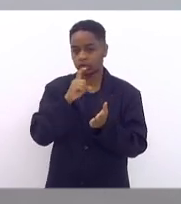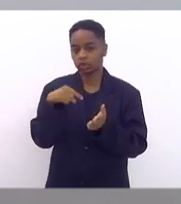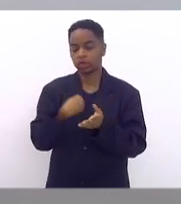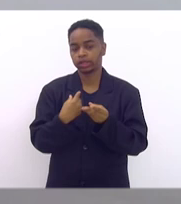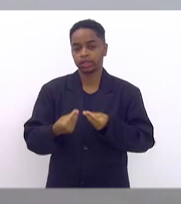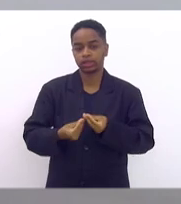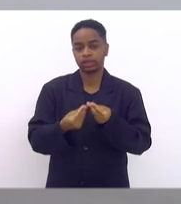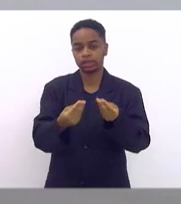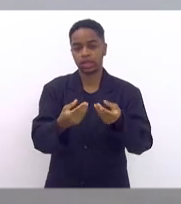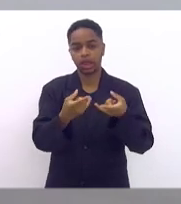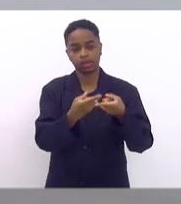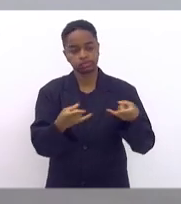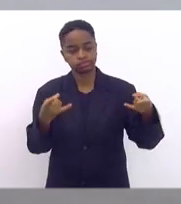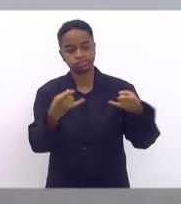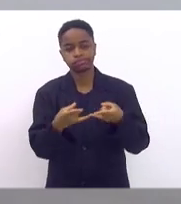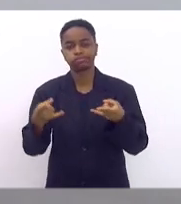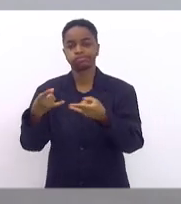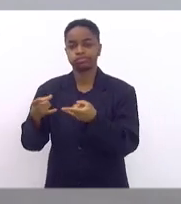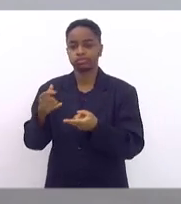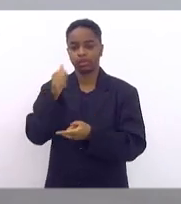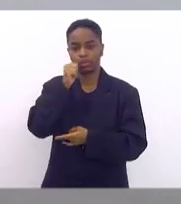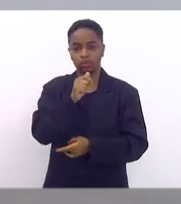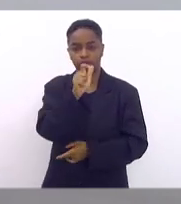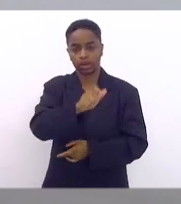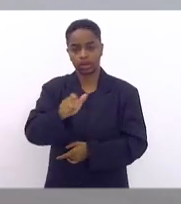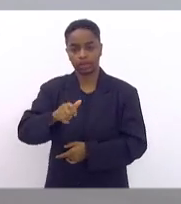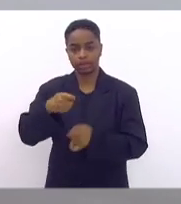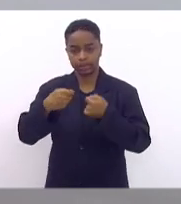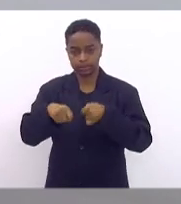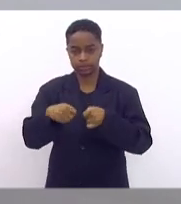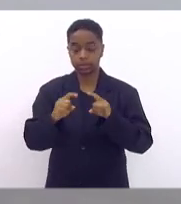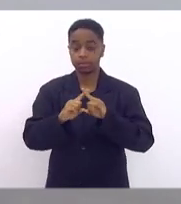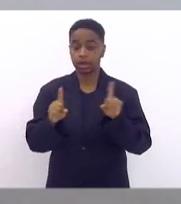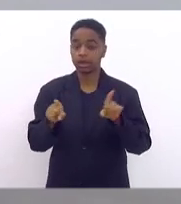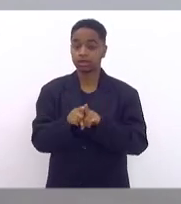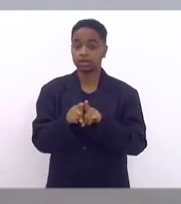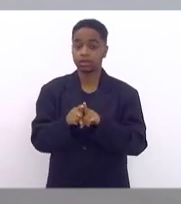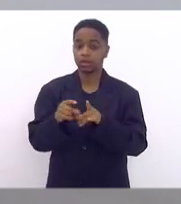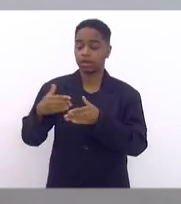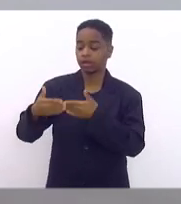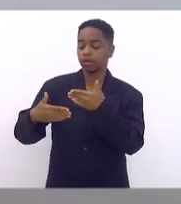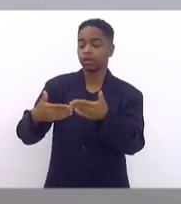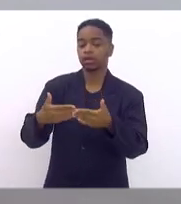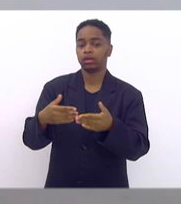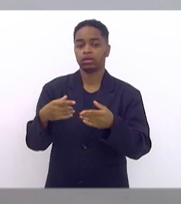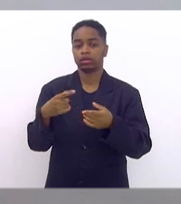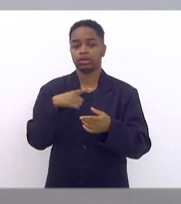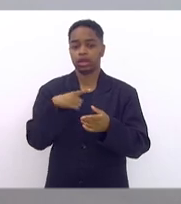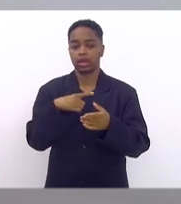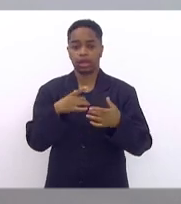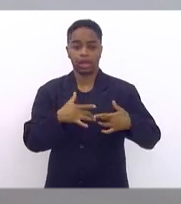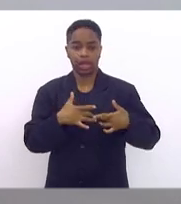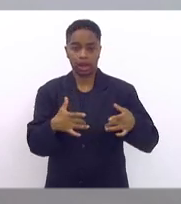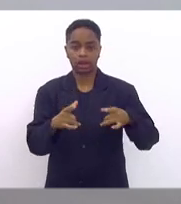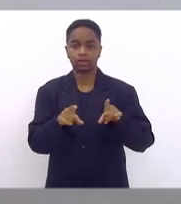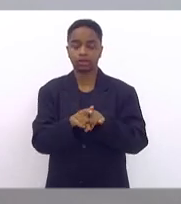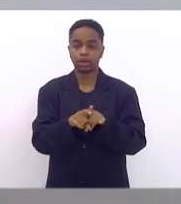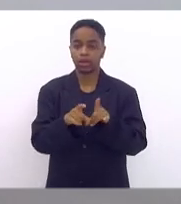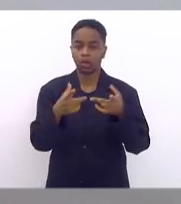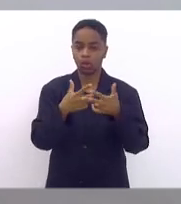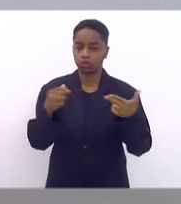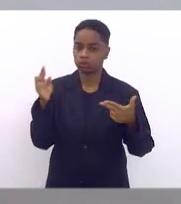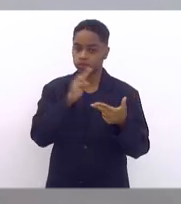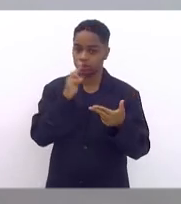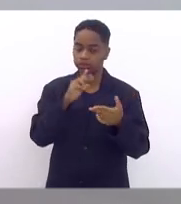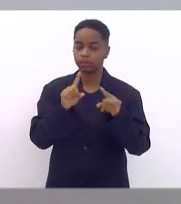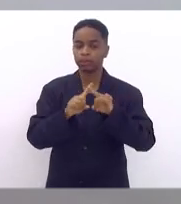higiene, todos os itens que precisam, mas a gente vai além da caridade, desses itens mais emergenciais,